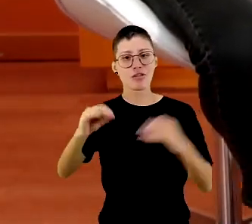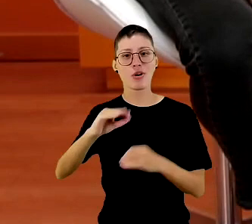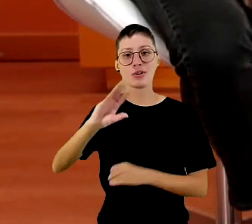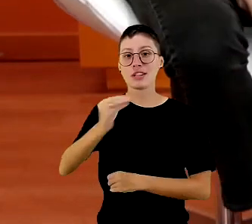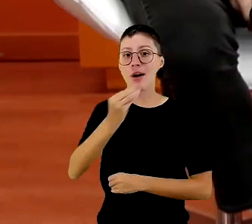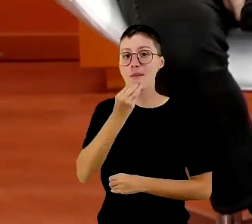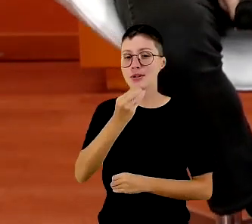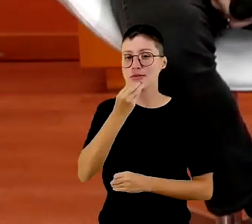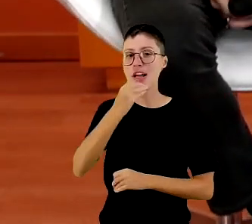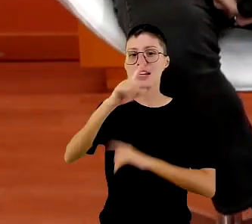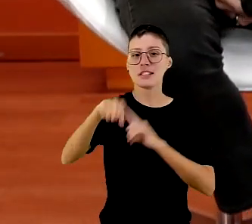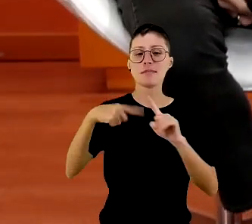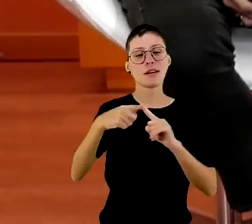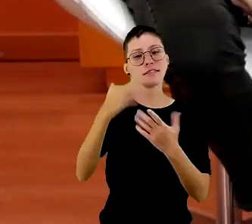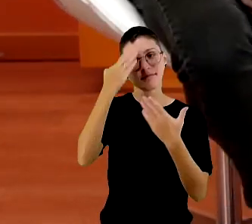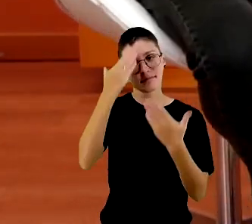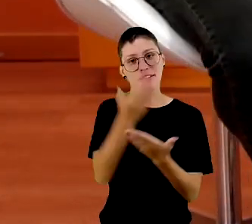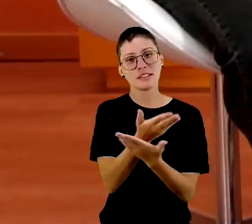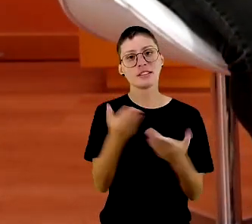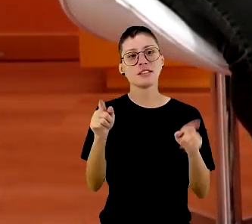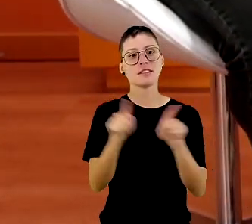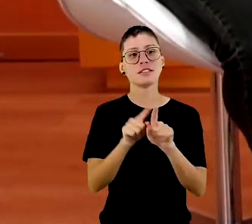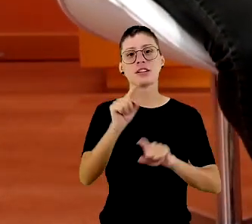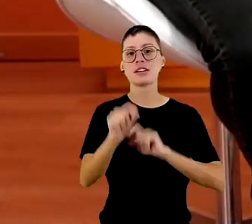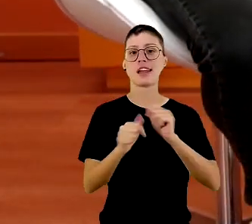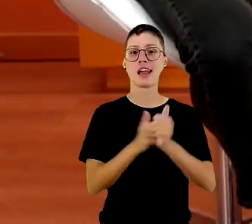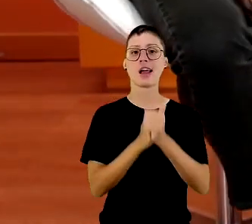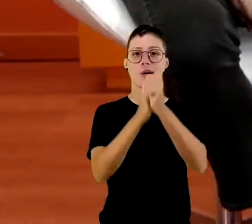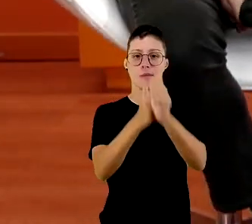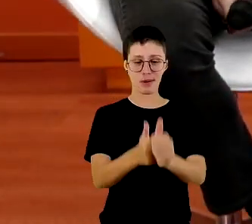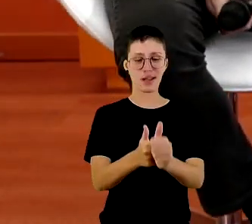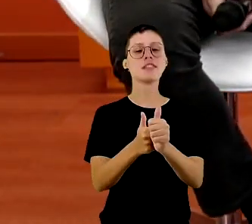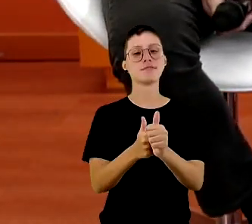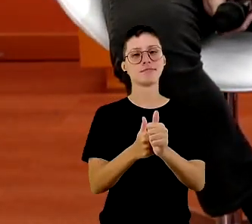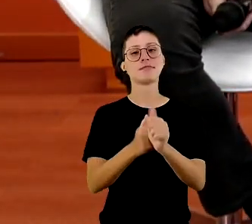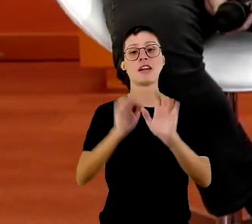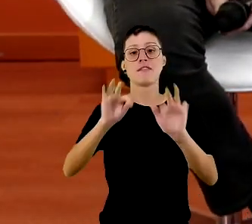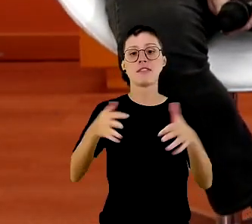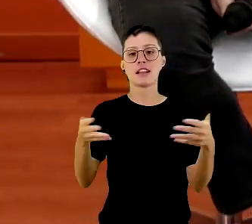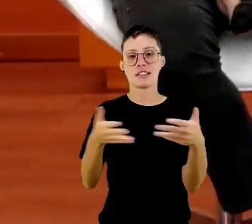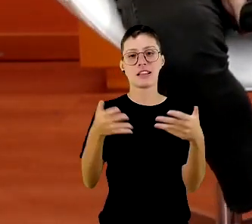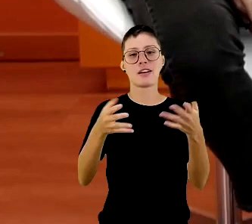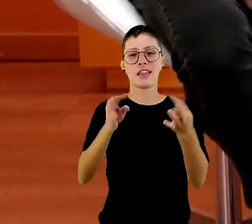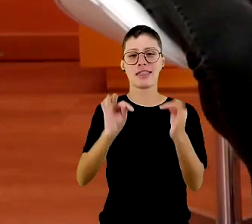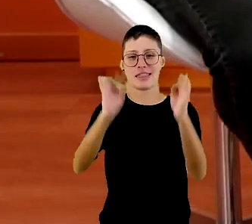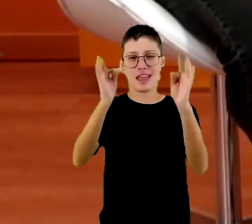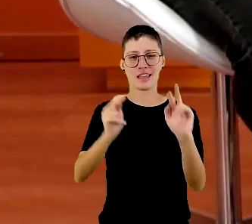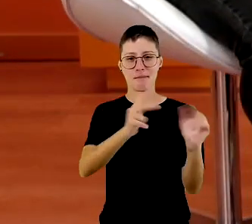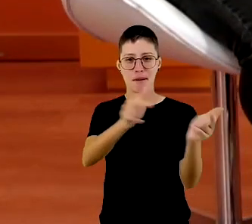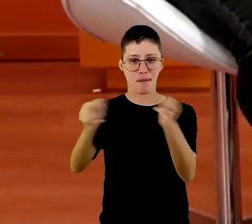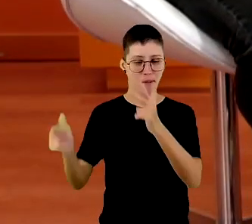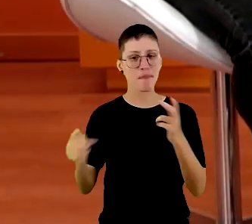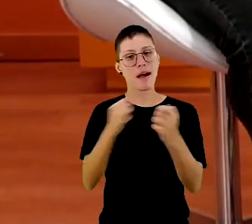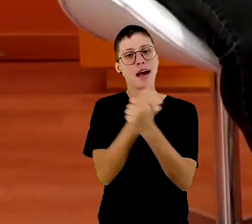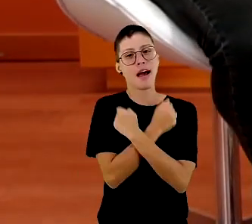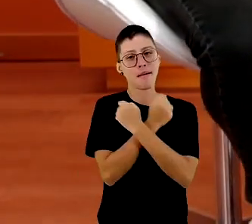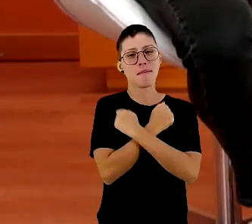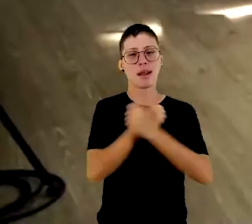todos vocês que nos acompanharam. Ficamos aqui com mais esse Tech Talk. Um grande abraço a todos e a todas.